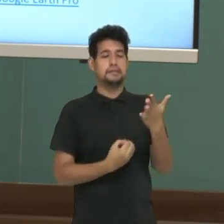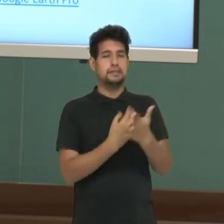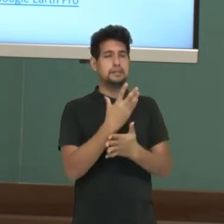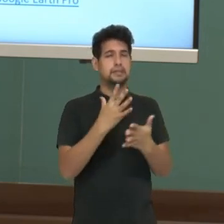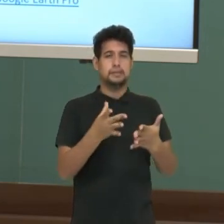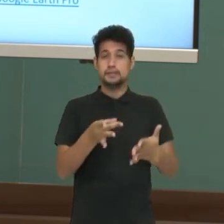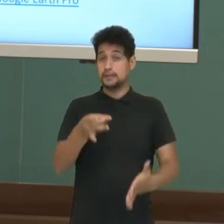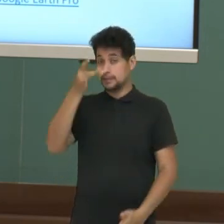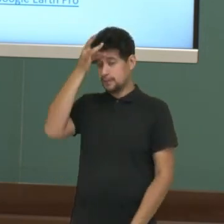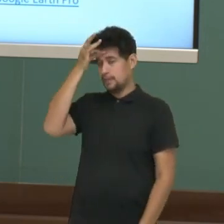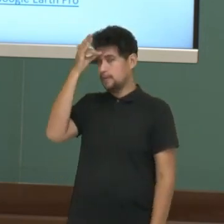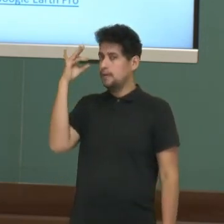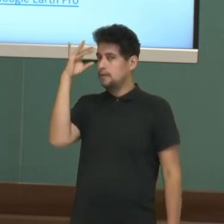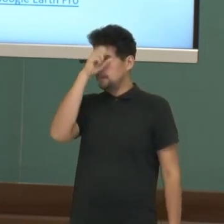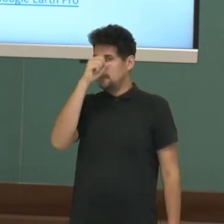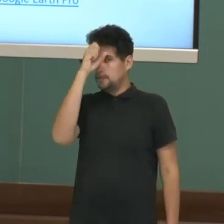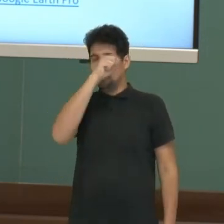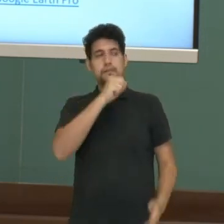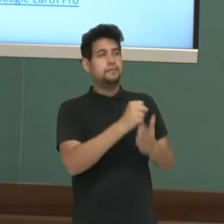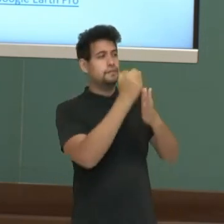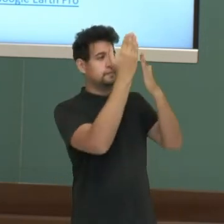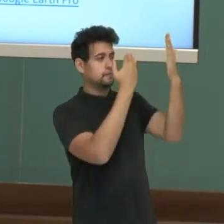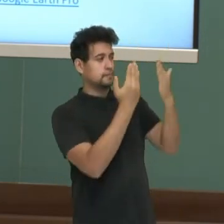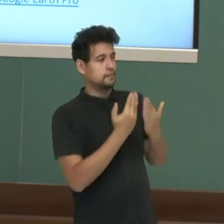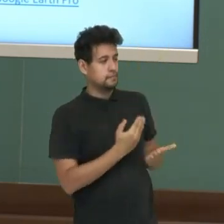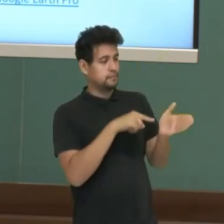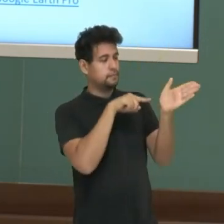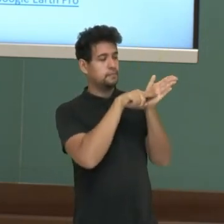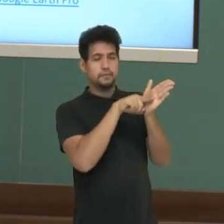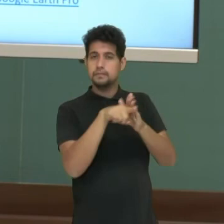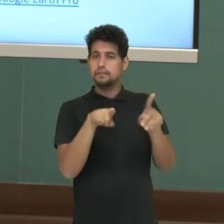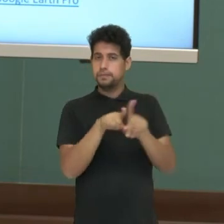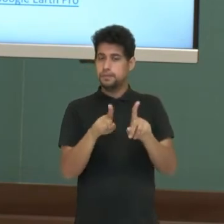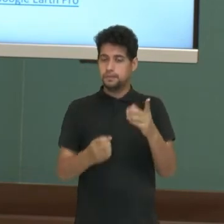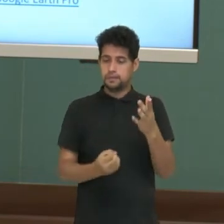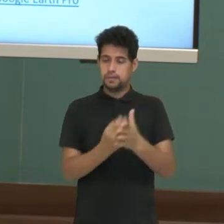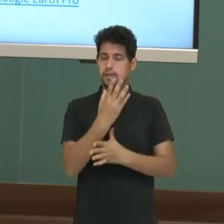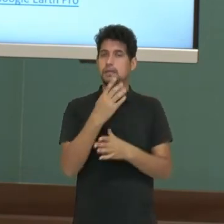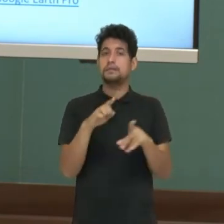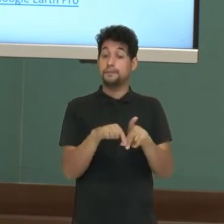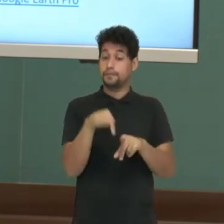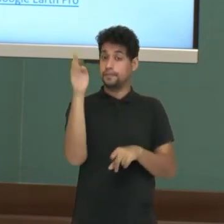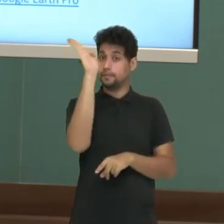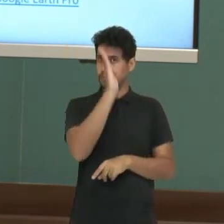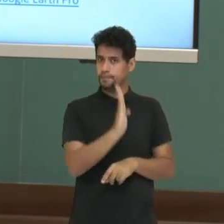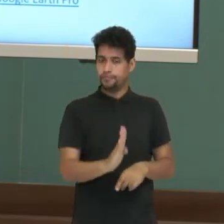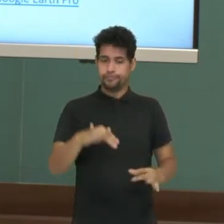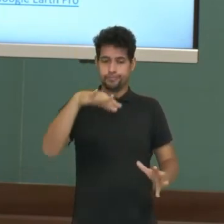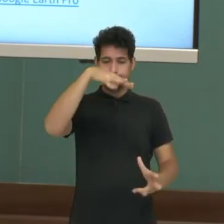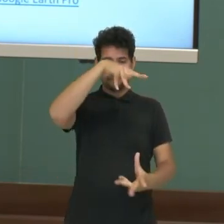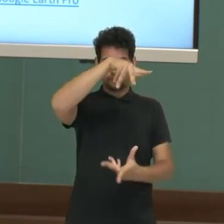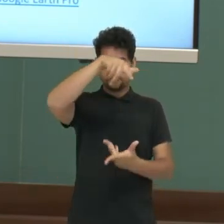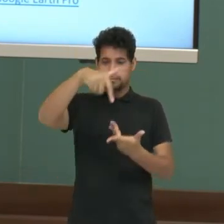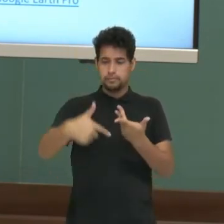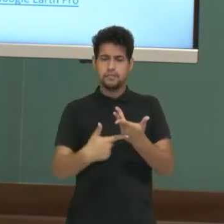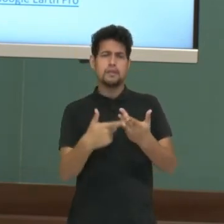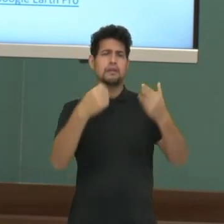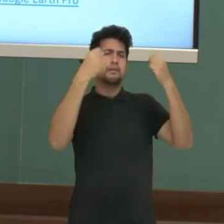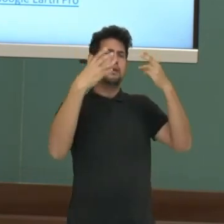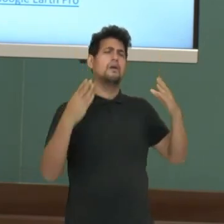fixar o nosso conhecimento. Analisando então as pesquisas científicas desenvolvidas pelo Brasil na Antártida, explique